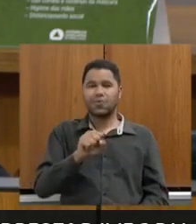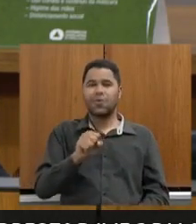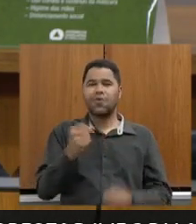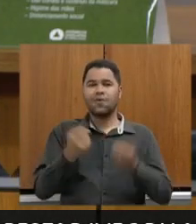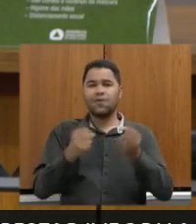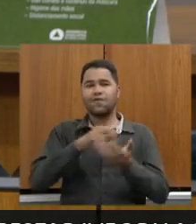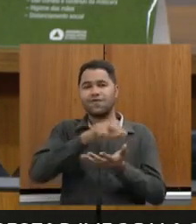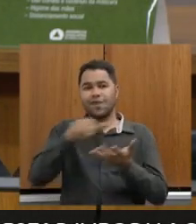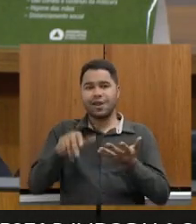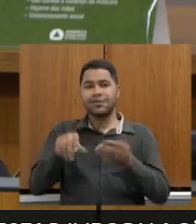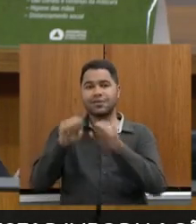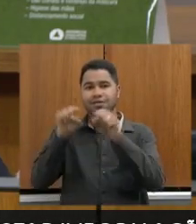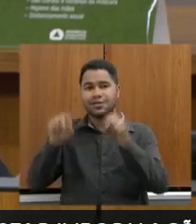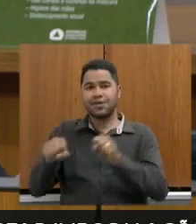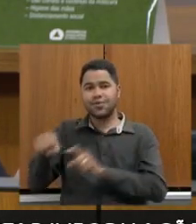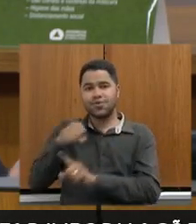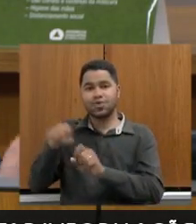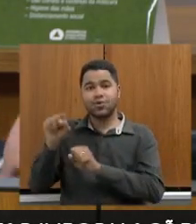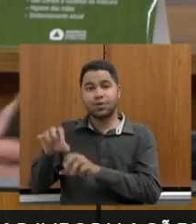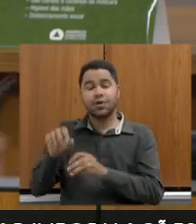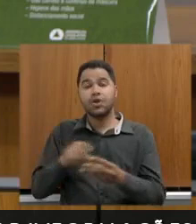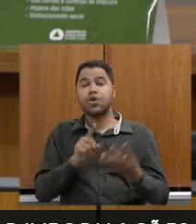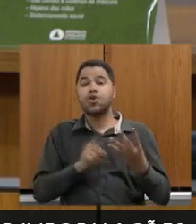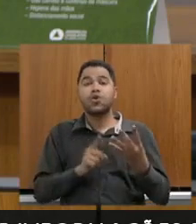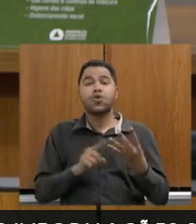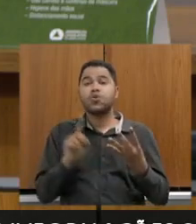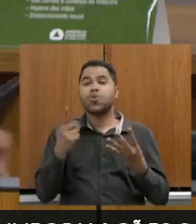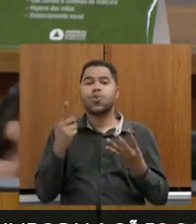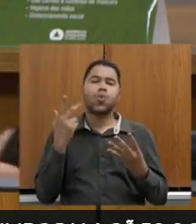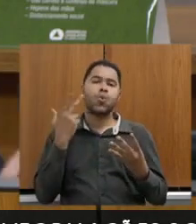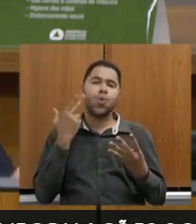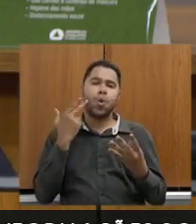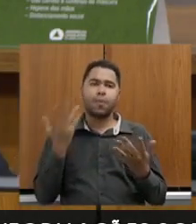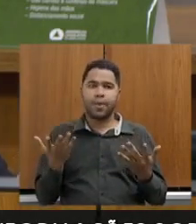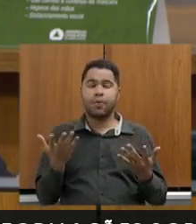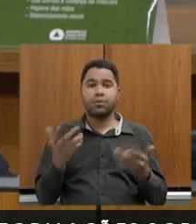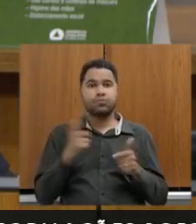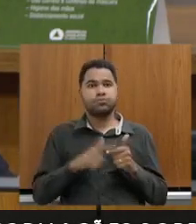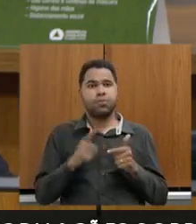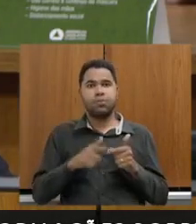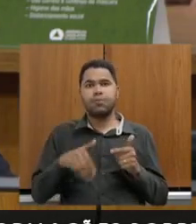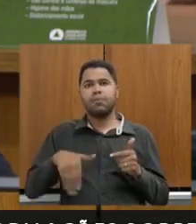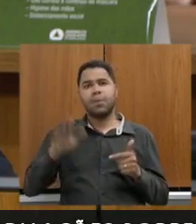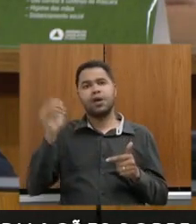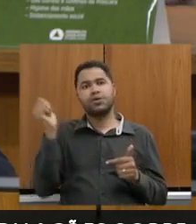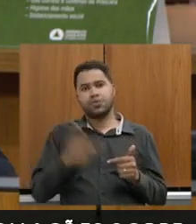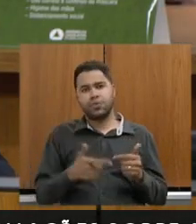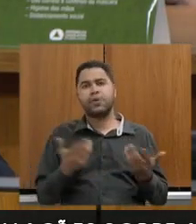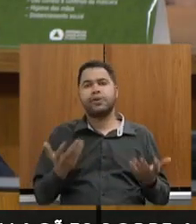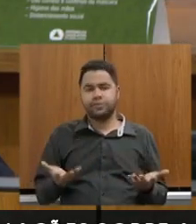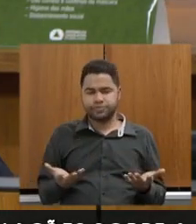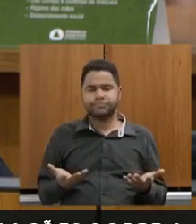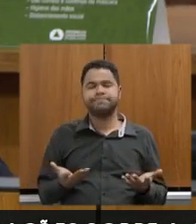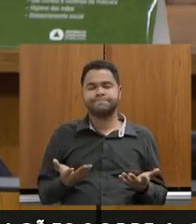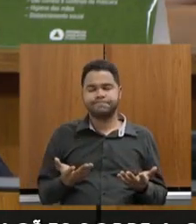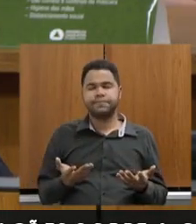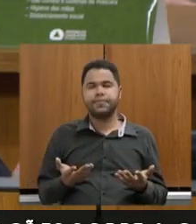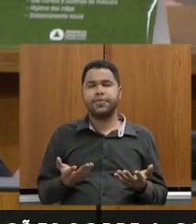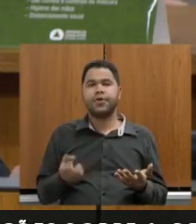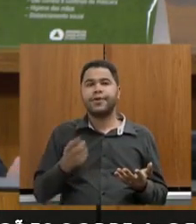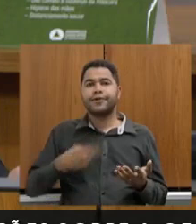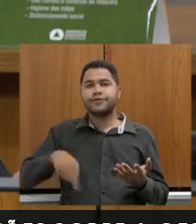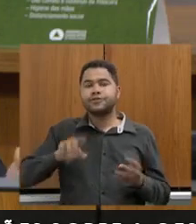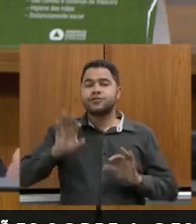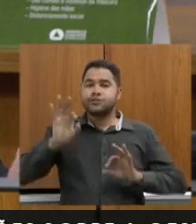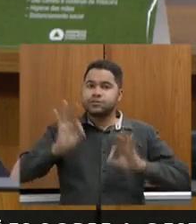pro sistema socioeducativo e um veículo convencional Ou seja é obviamente com o problema é muito maior que isso isso isso o